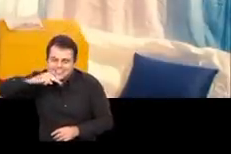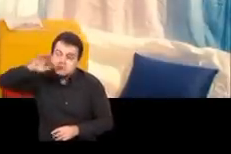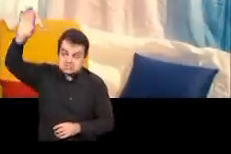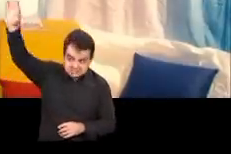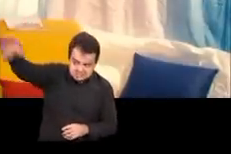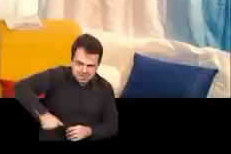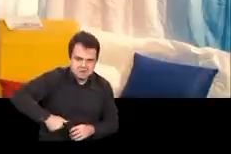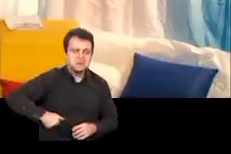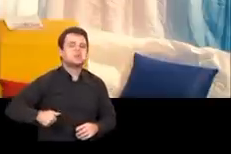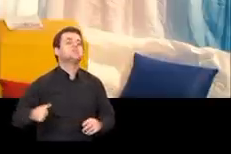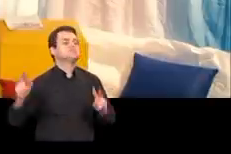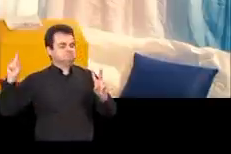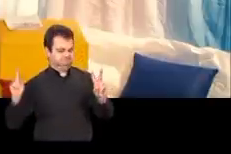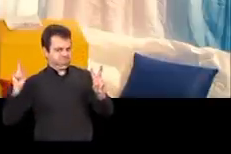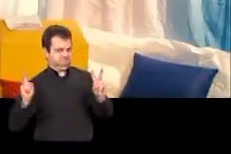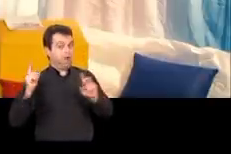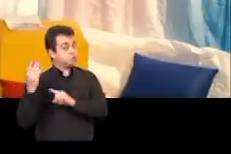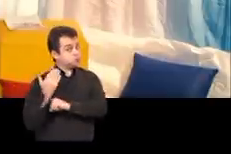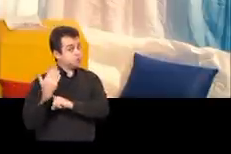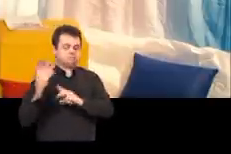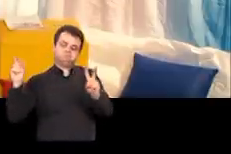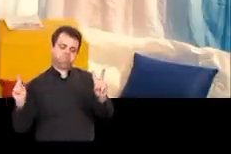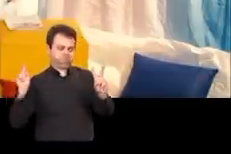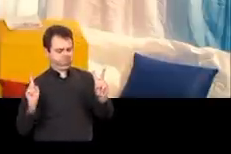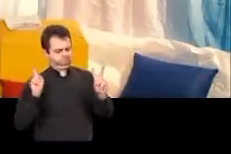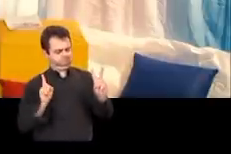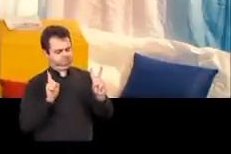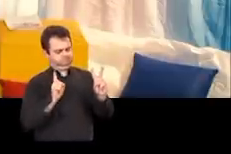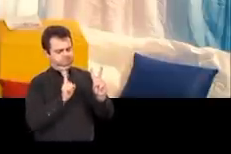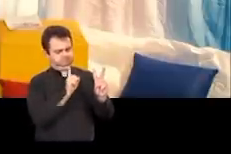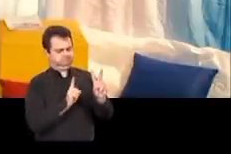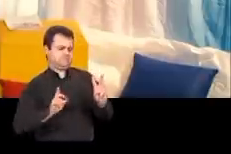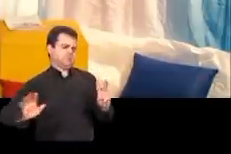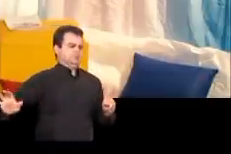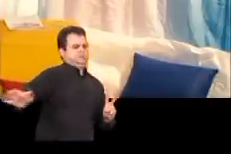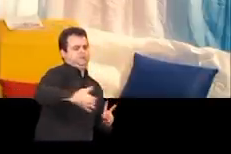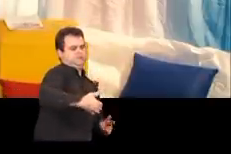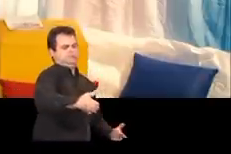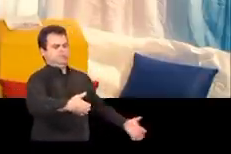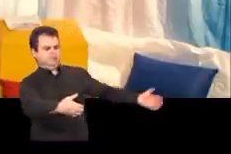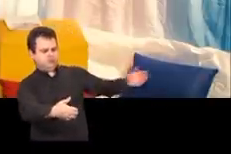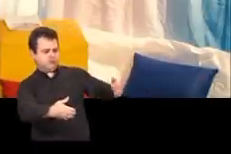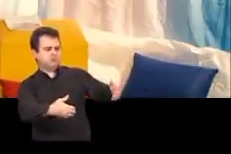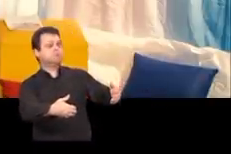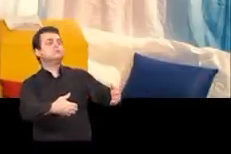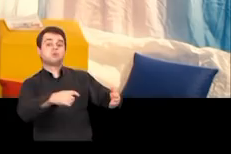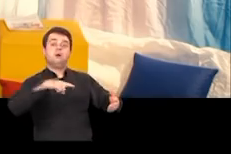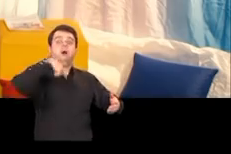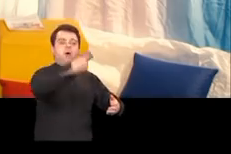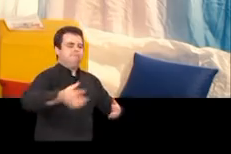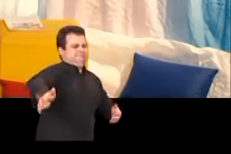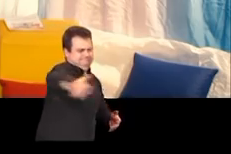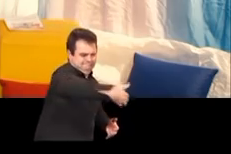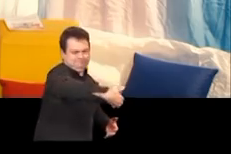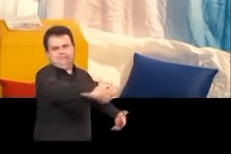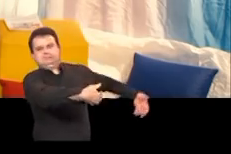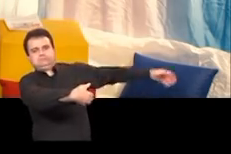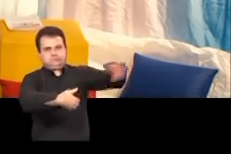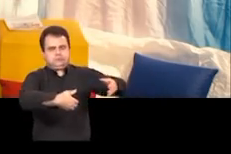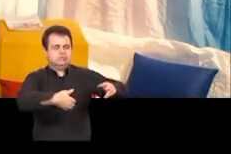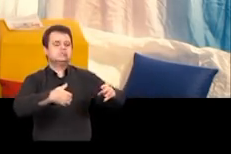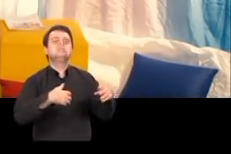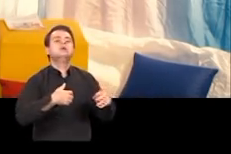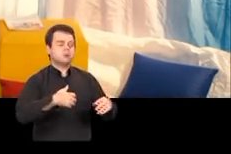neta veio ajudar a colher o rabanete. A neta segurou na avó. A avó segurou no vô. O